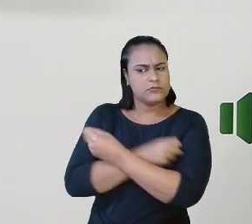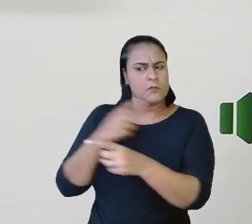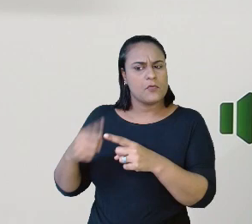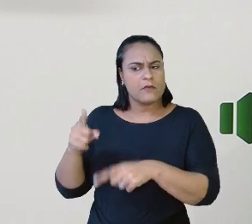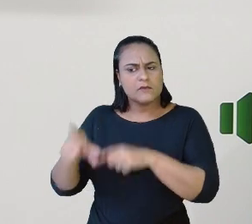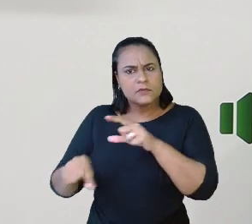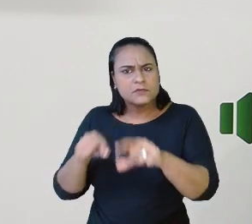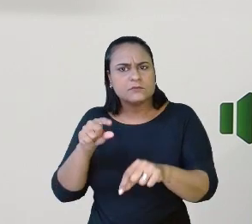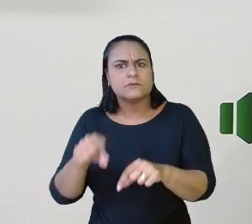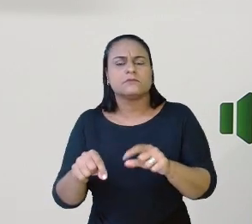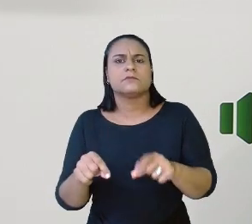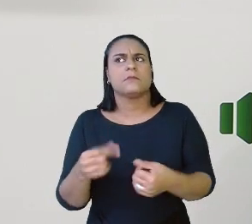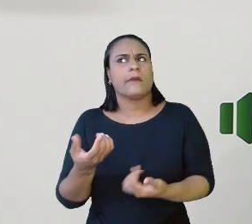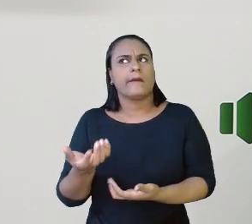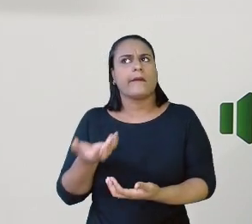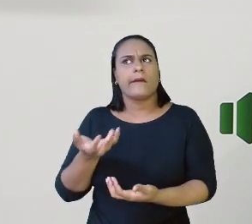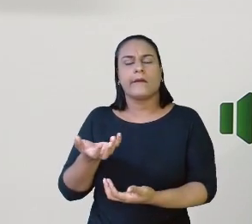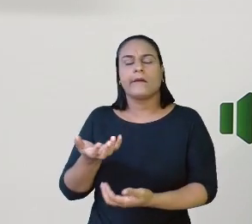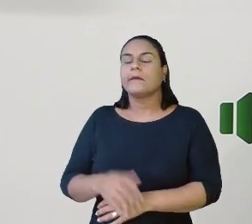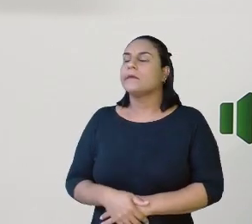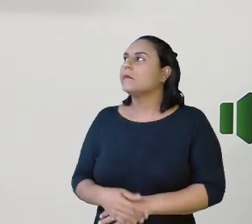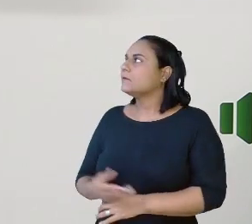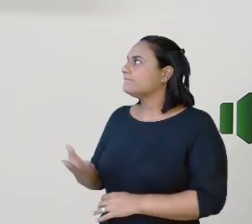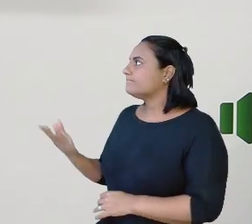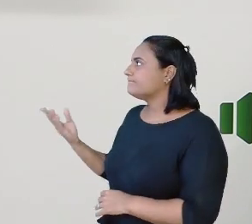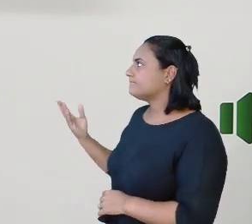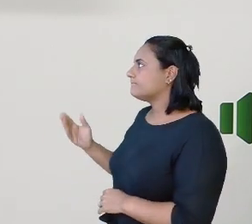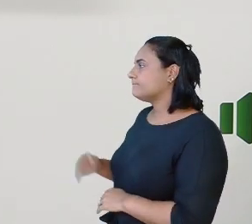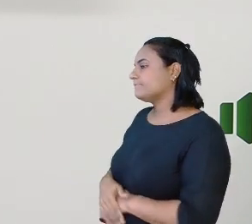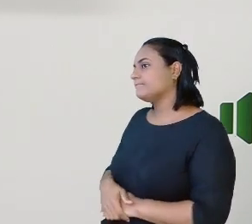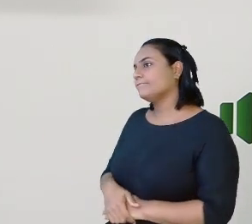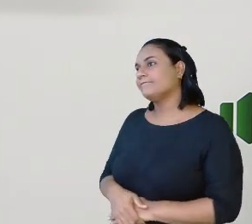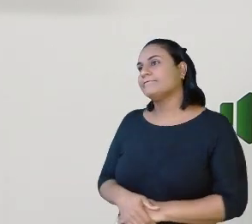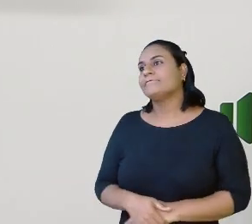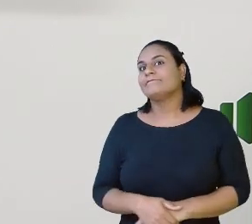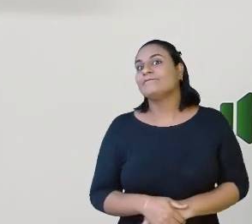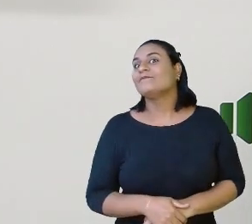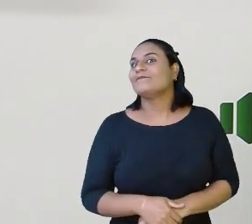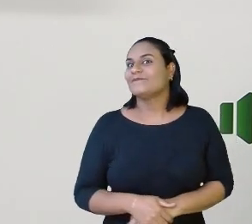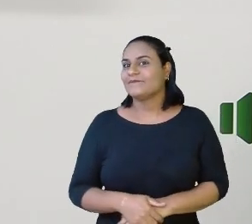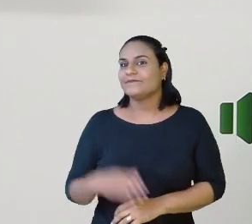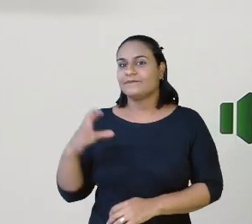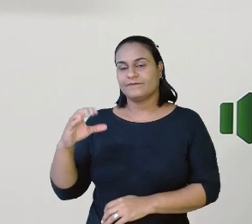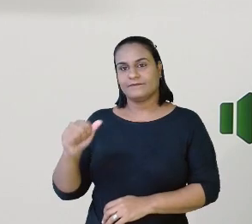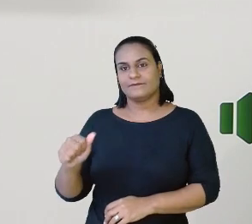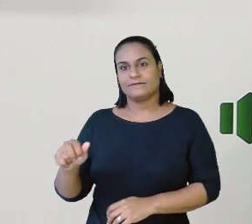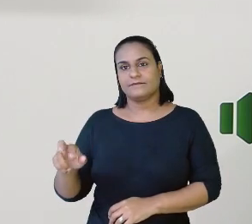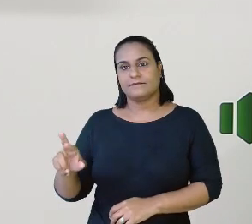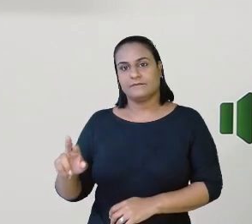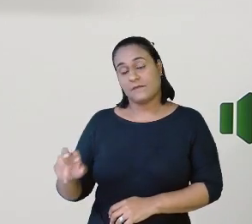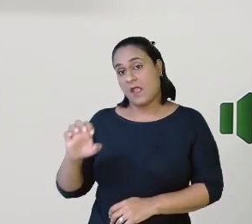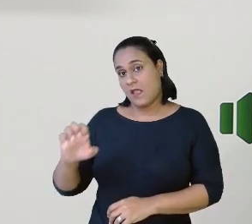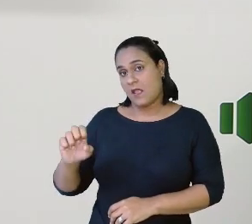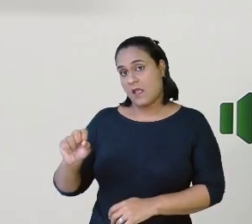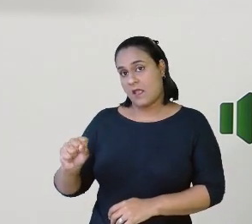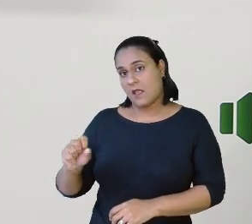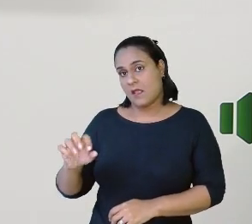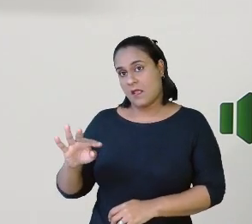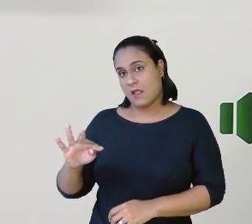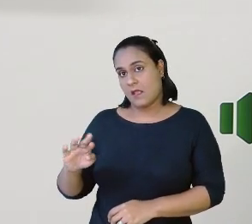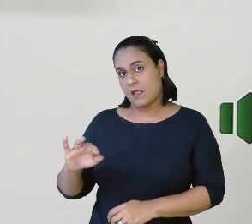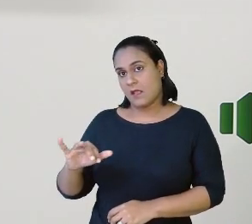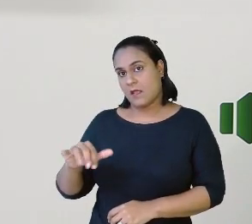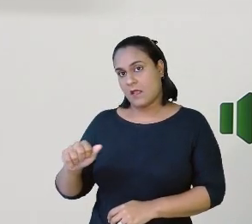E aí eu passo para o estriado cardíaco. Também